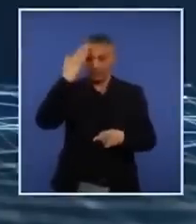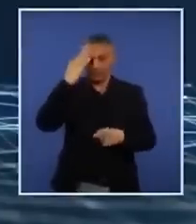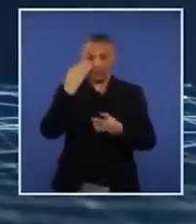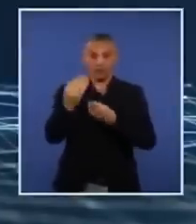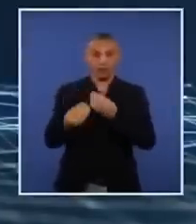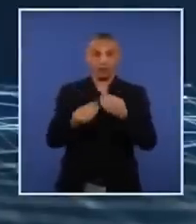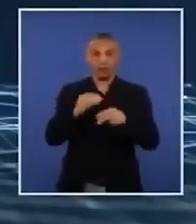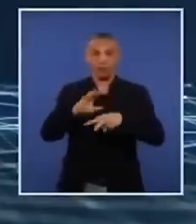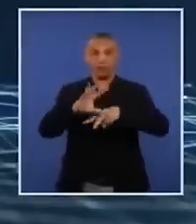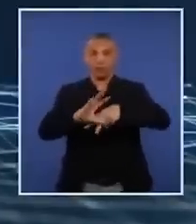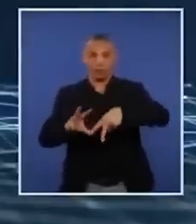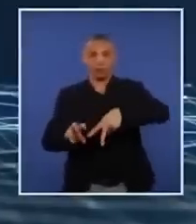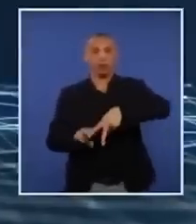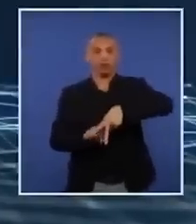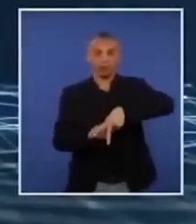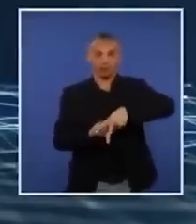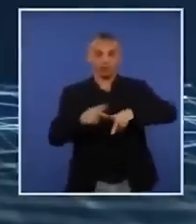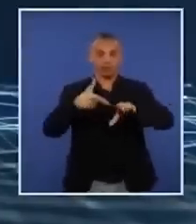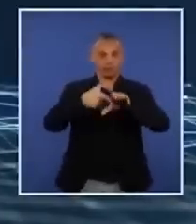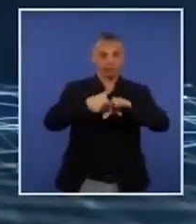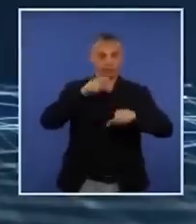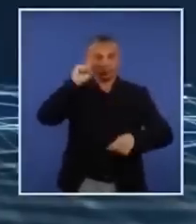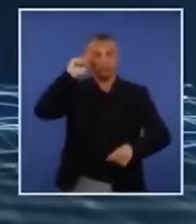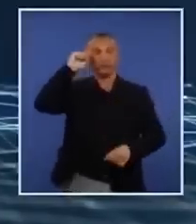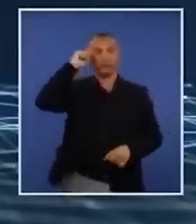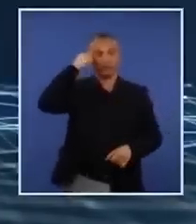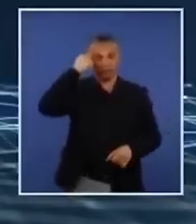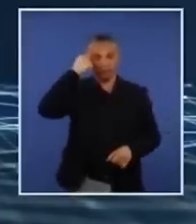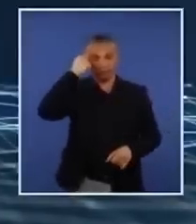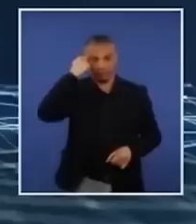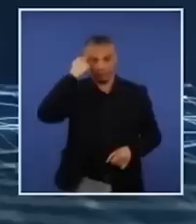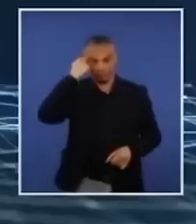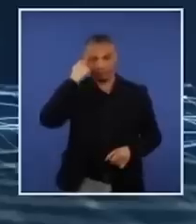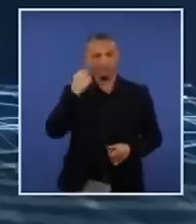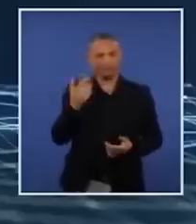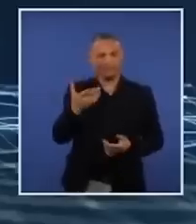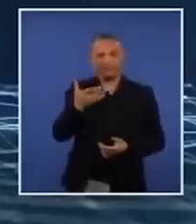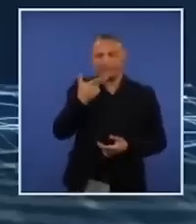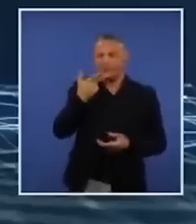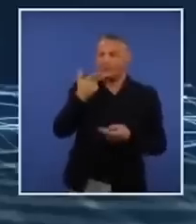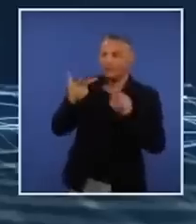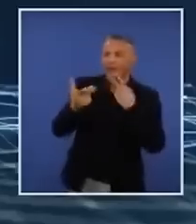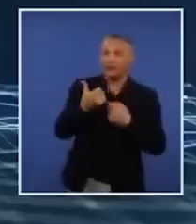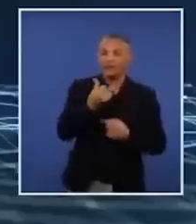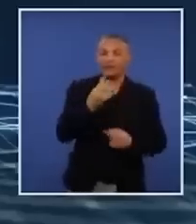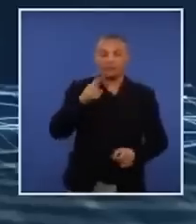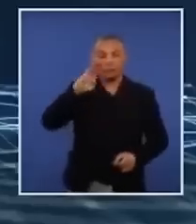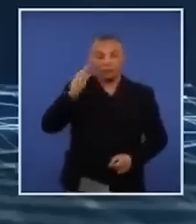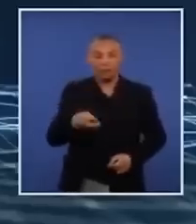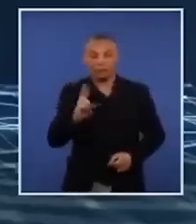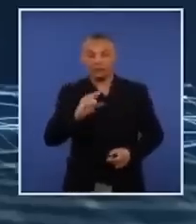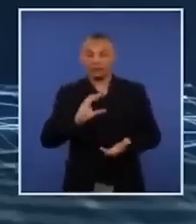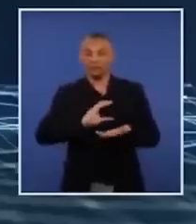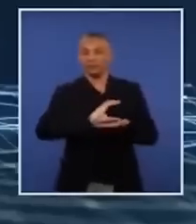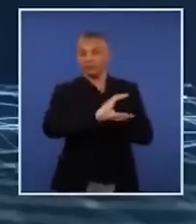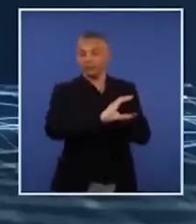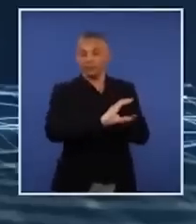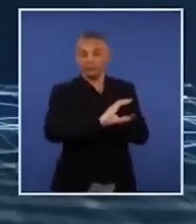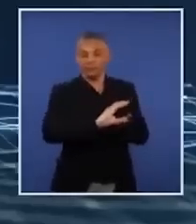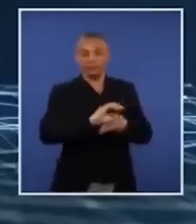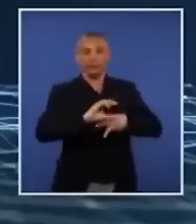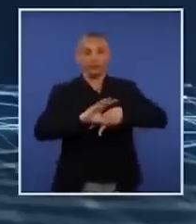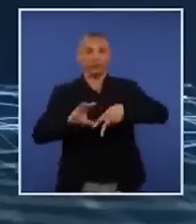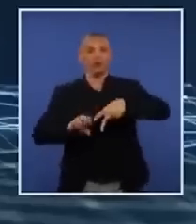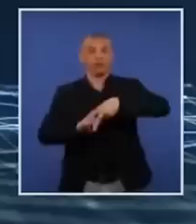brancos e nulos são 6% não sabem 2%, o poder data entrevistou 5.000 pessoas Essas